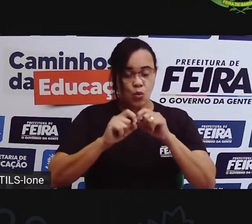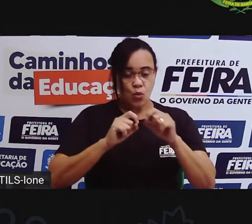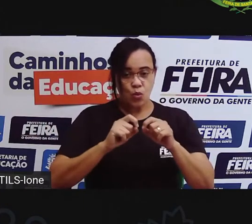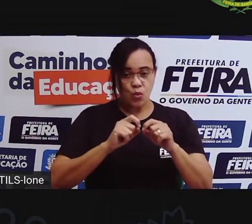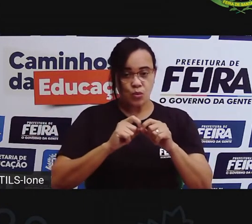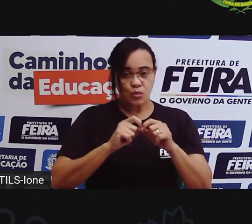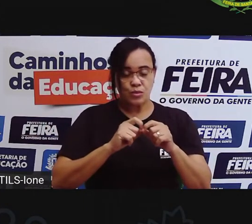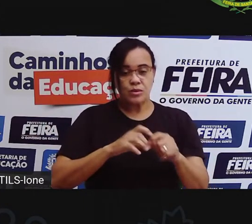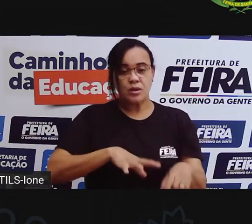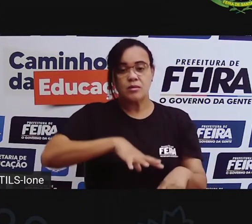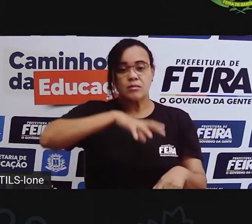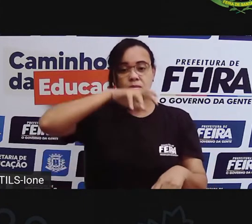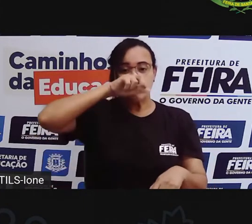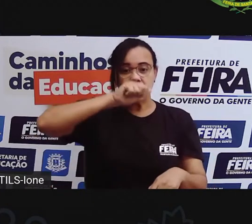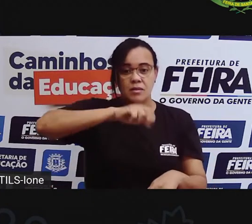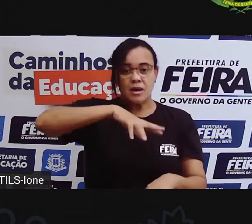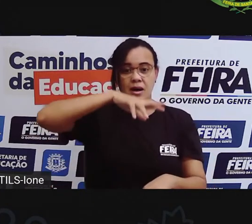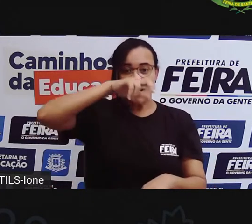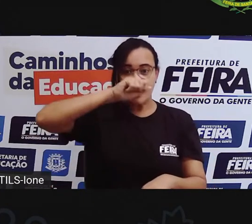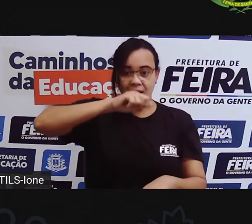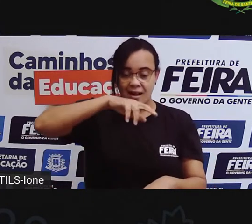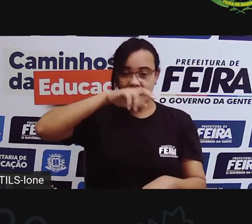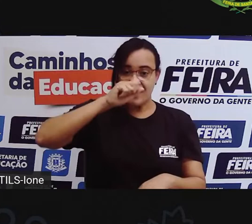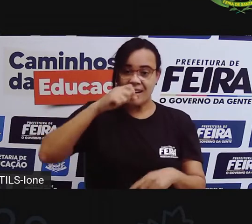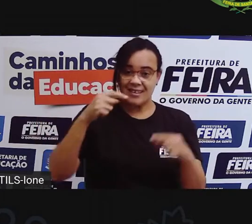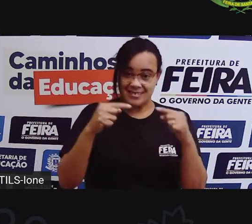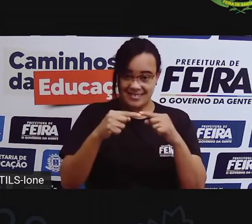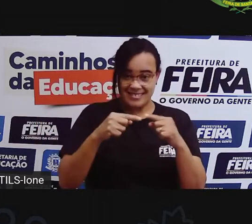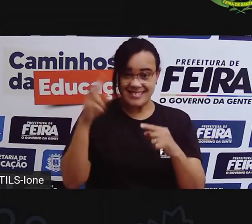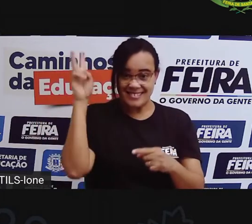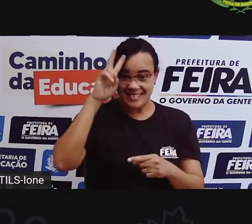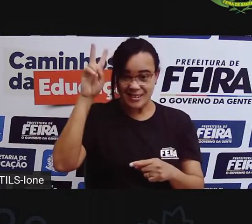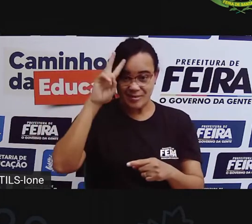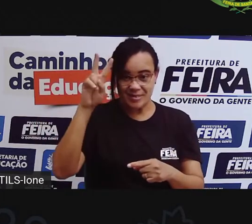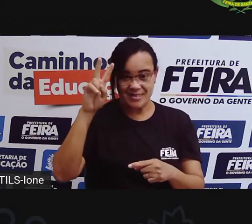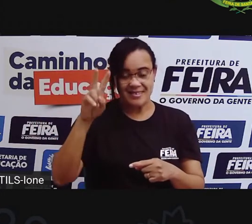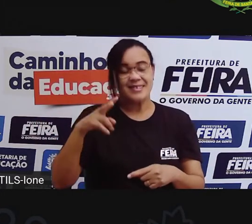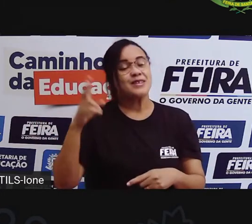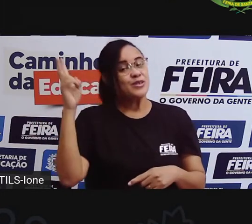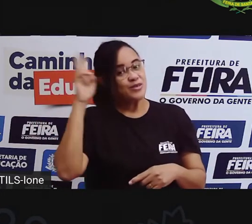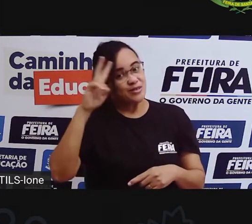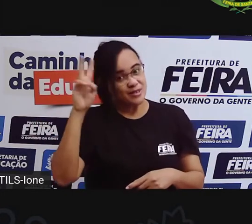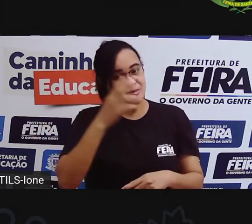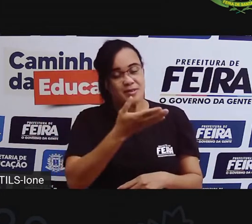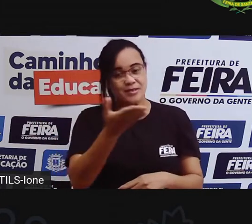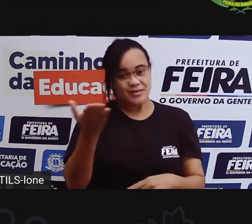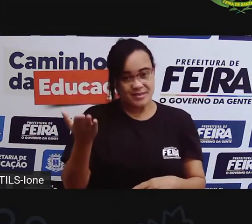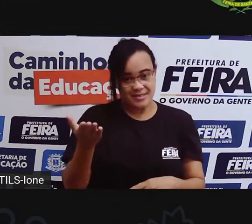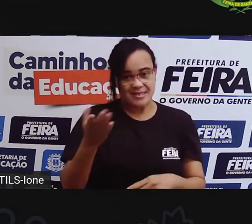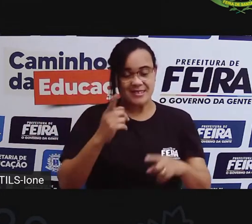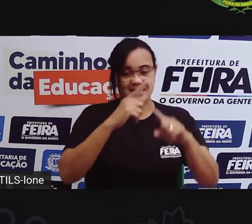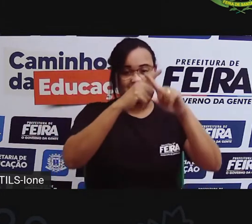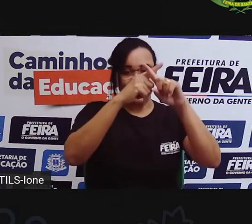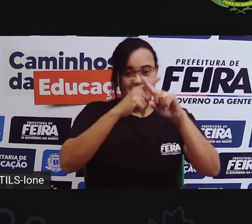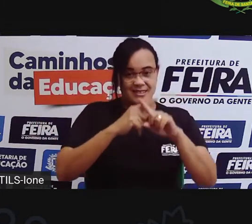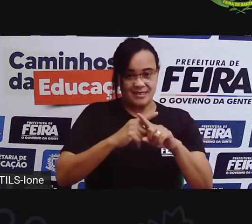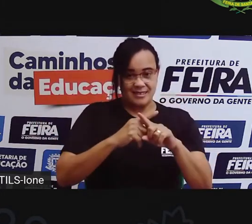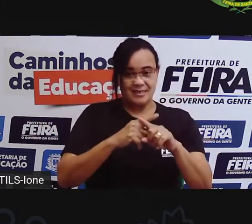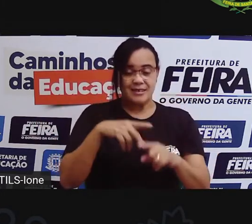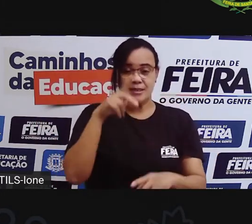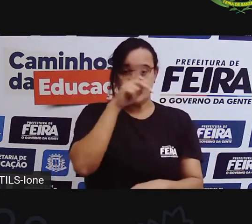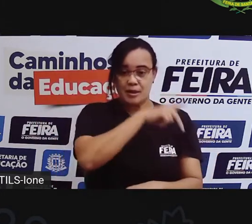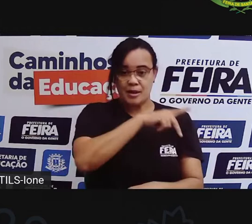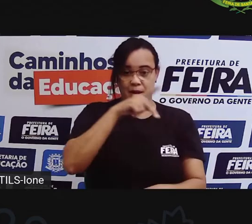da... Lembram? Eu vou lembrar para vocês, então. É aquele desafio em que a